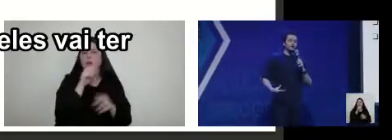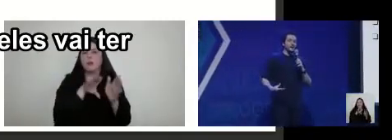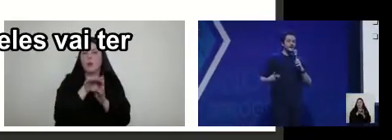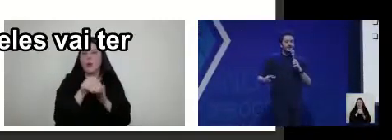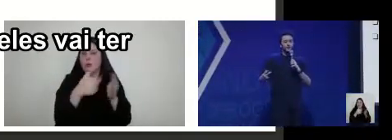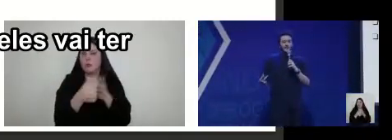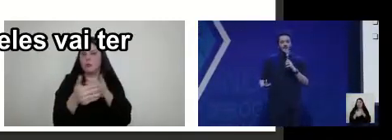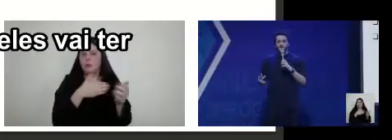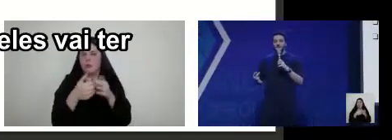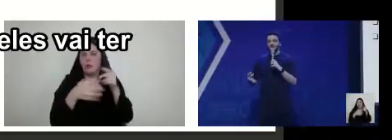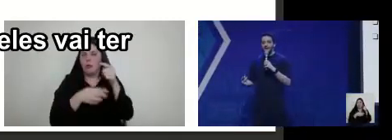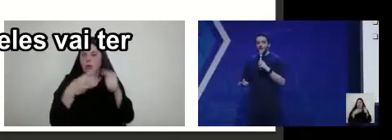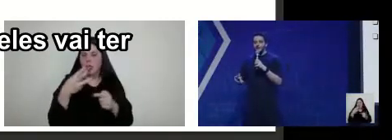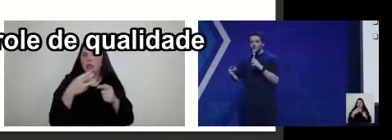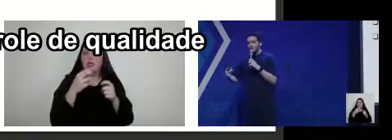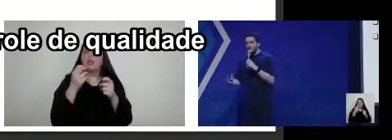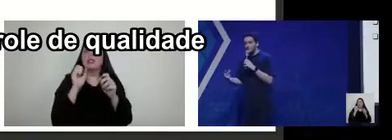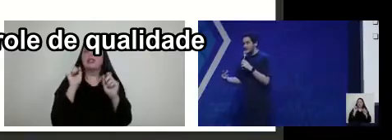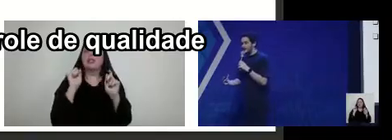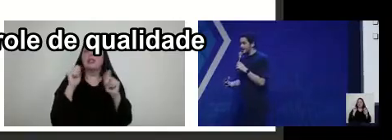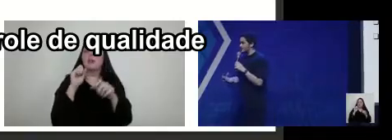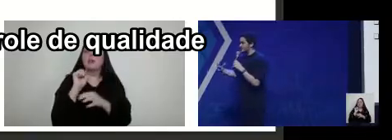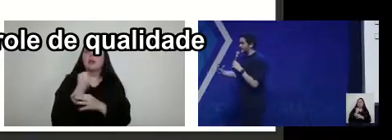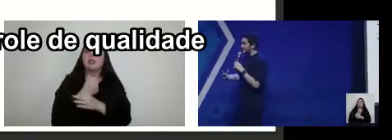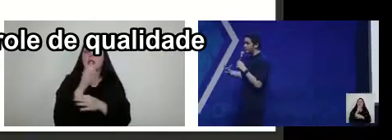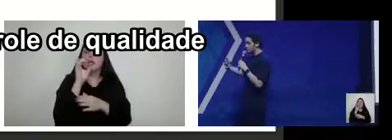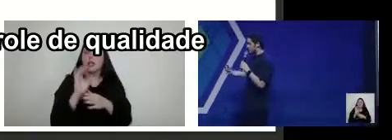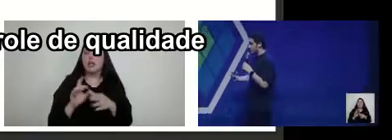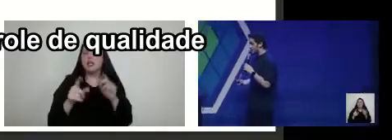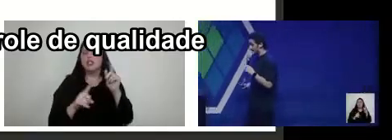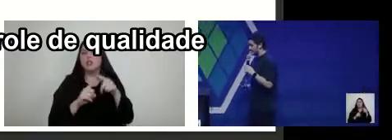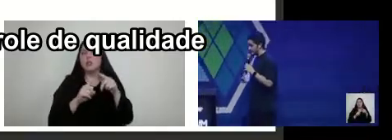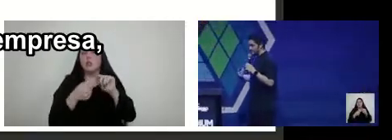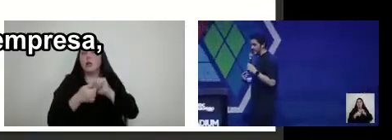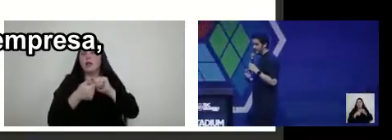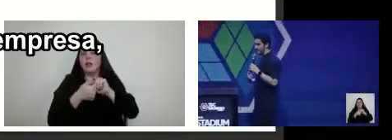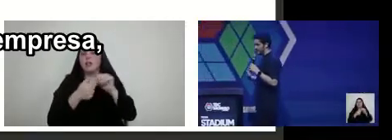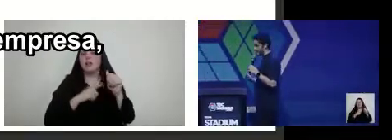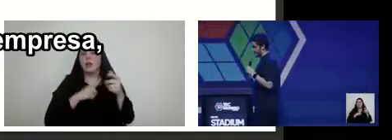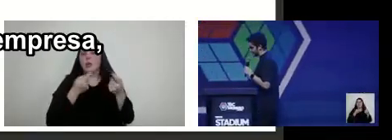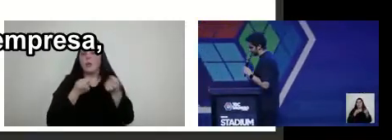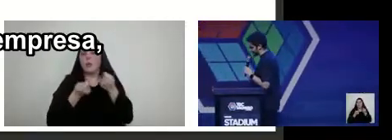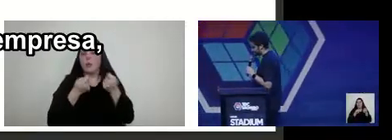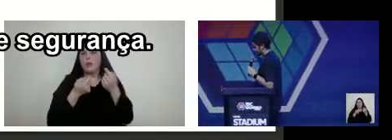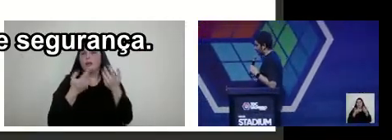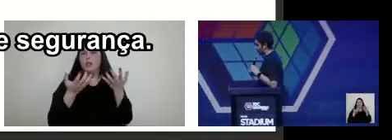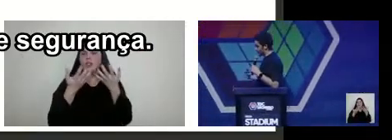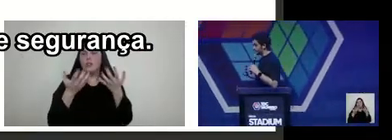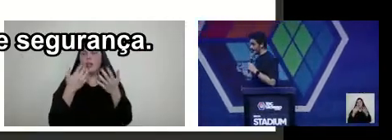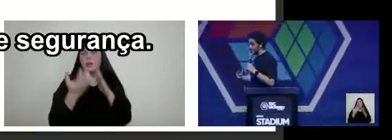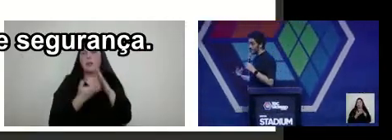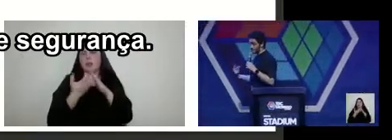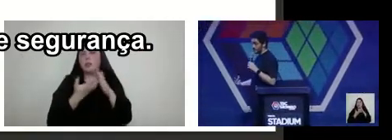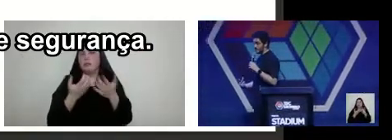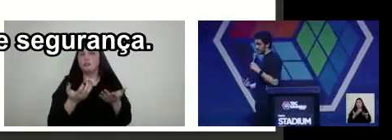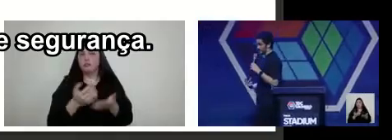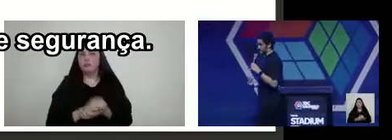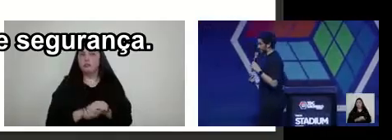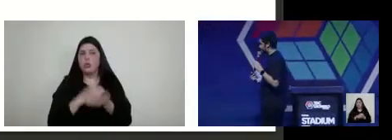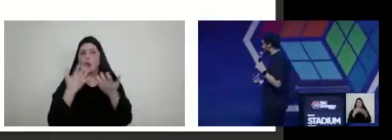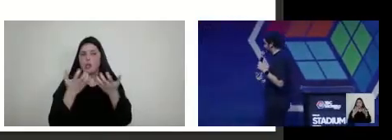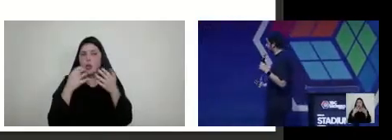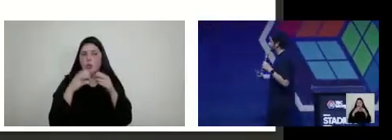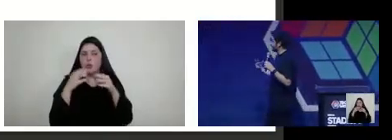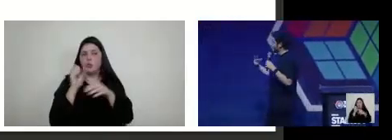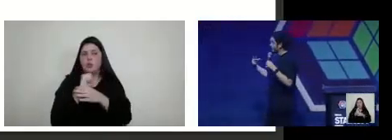eu garanto que cada um deles vai ter um nível de qualidade, vai ter um controle de qualidade que é o esperado pela minha empresa, que é o esperado pelo meu time de